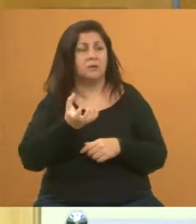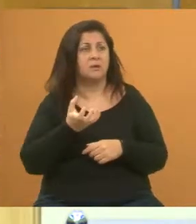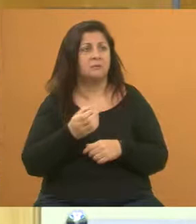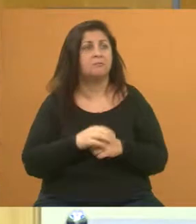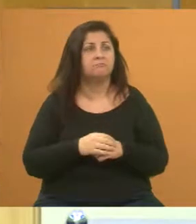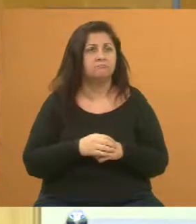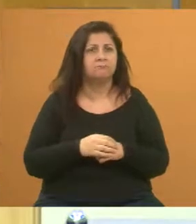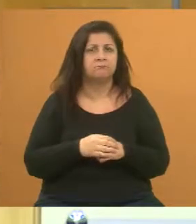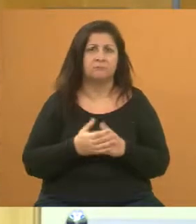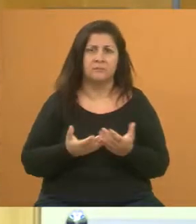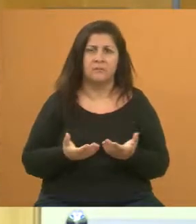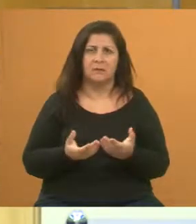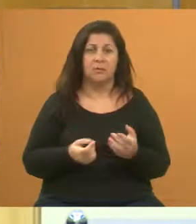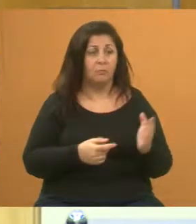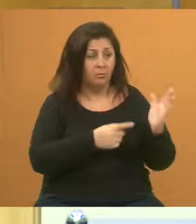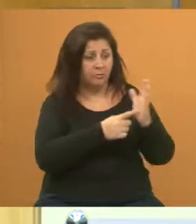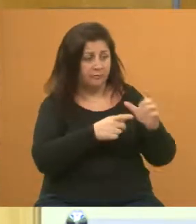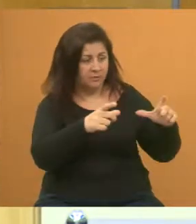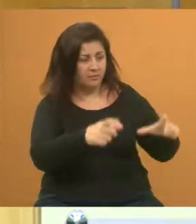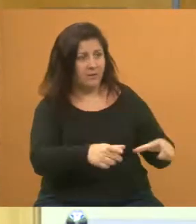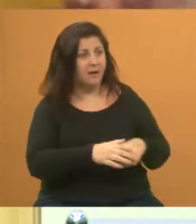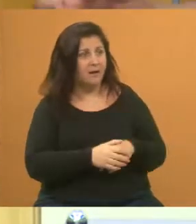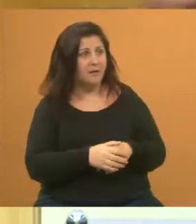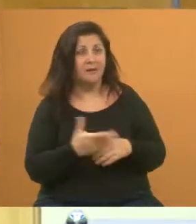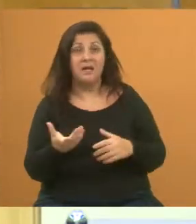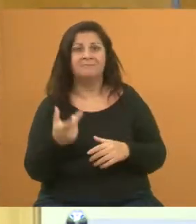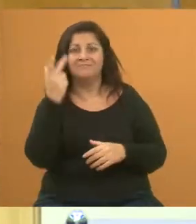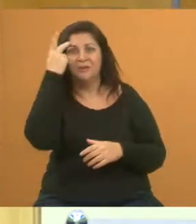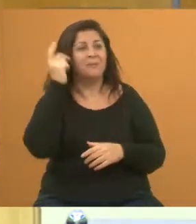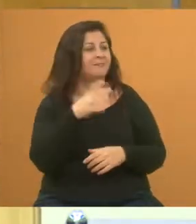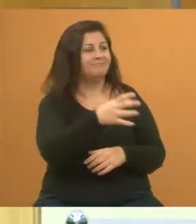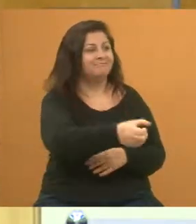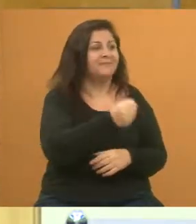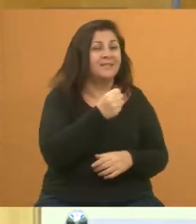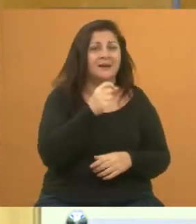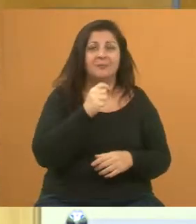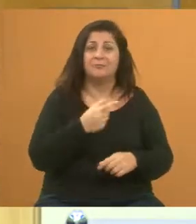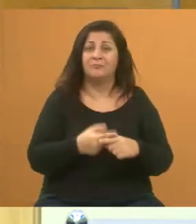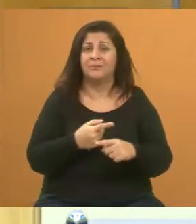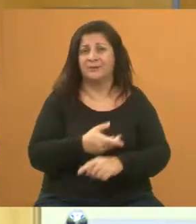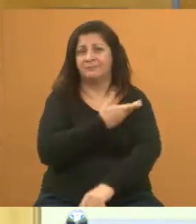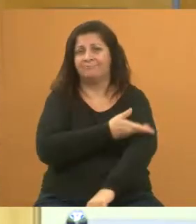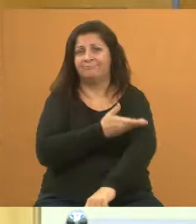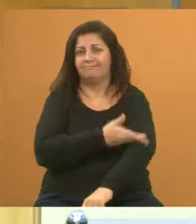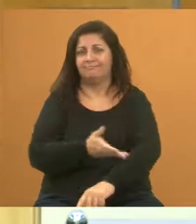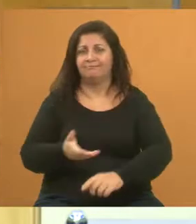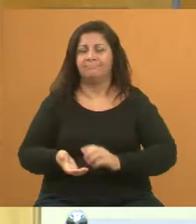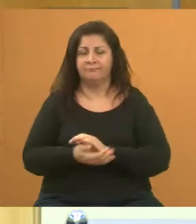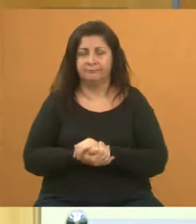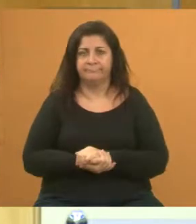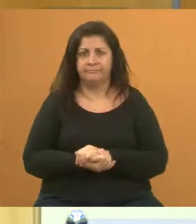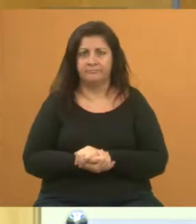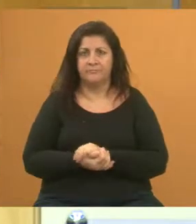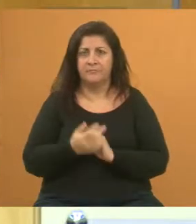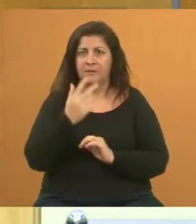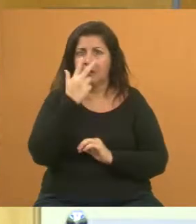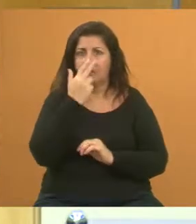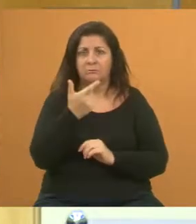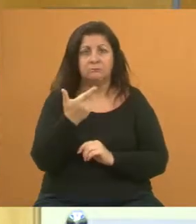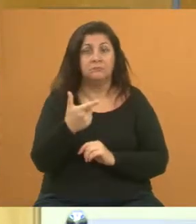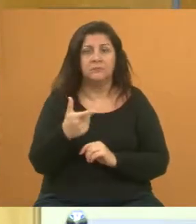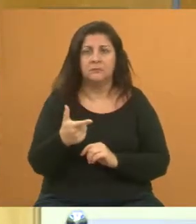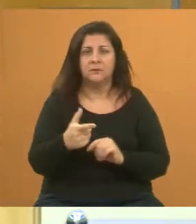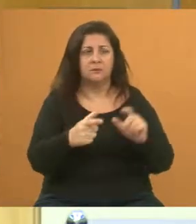canudinho. Quando fica exposto, fica automático eu pegar para utilizar. Então, acho que não deveria ser